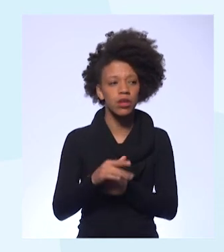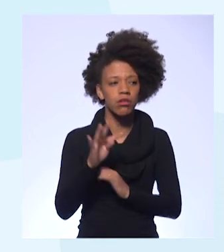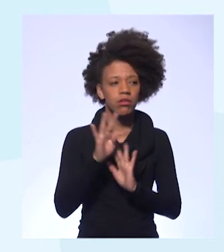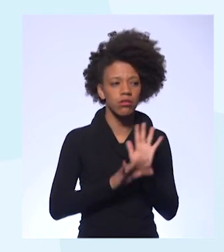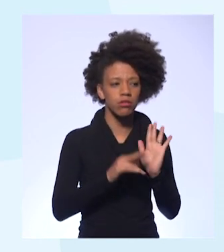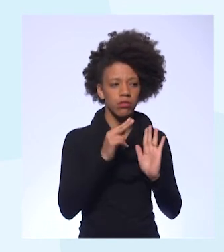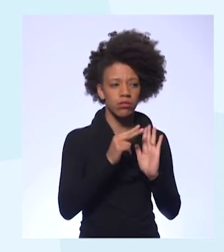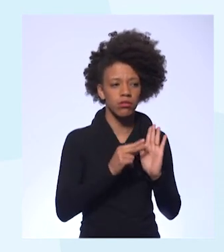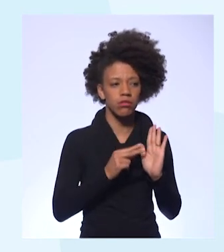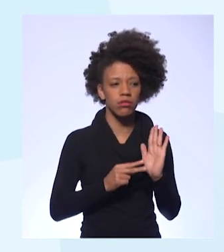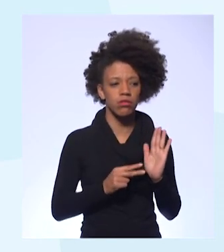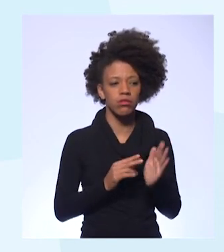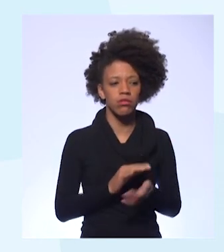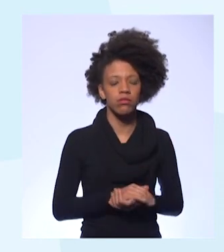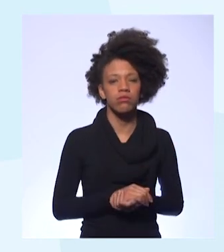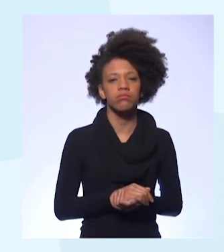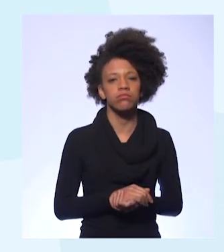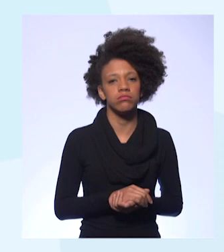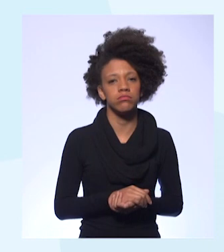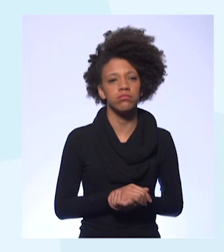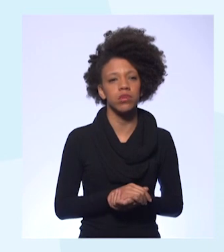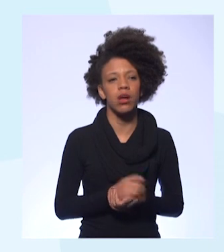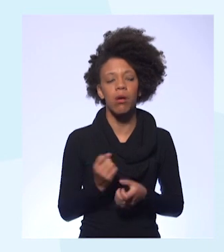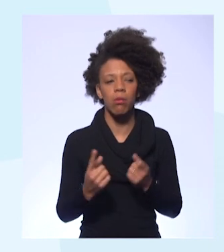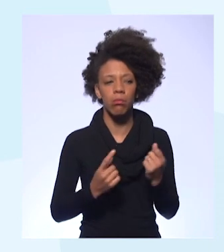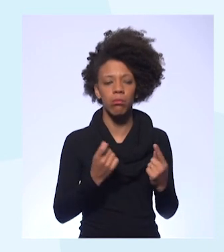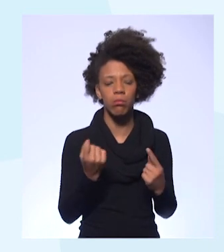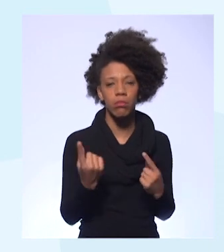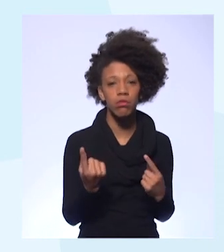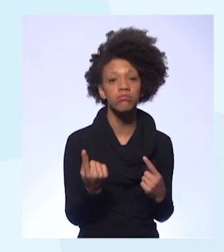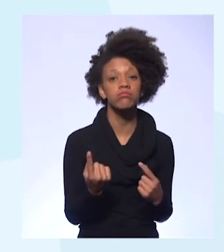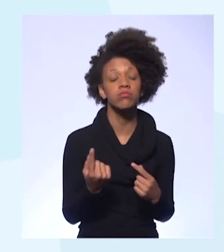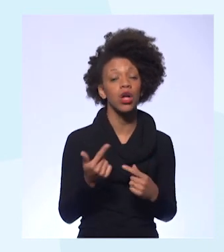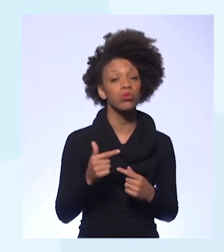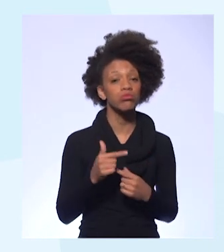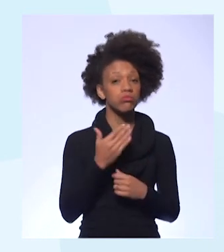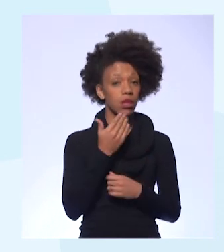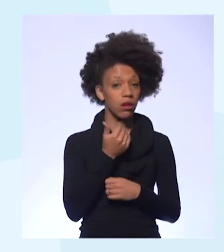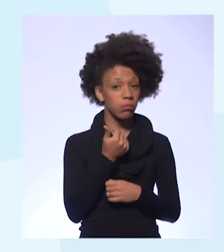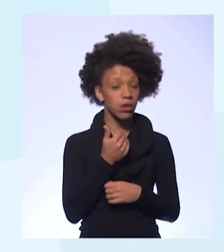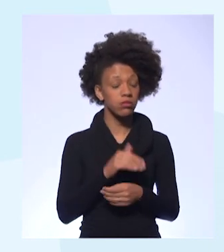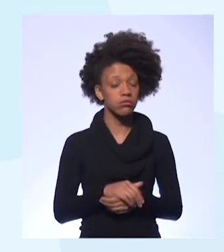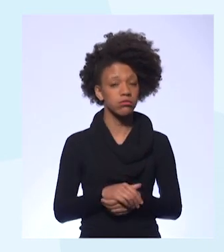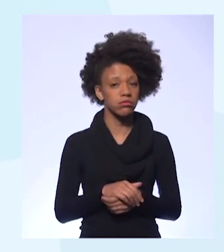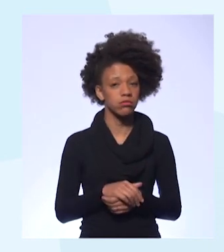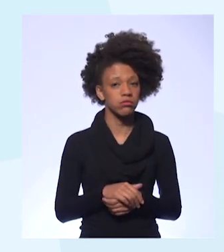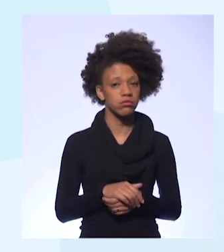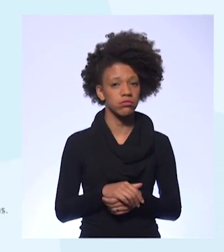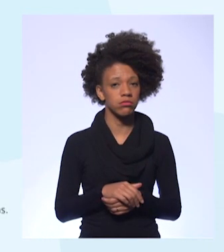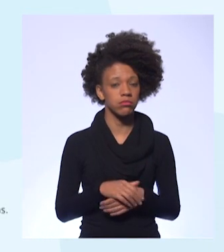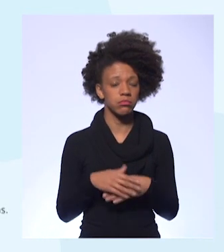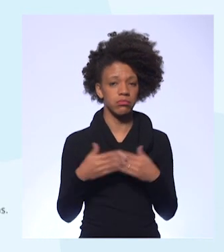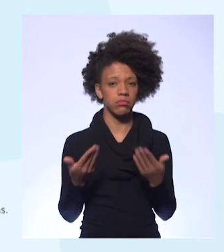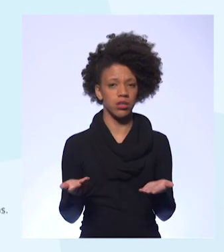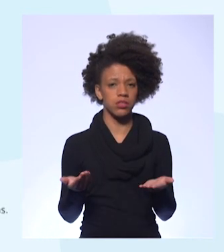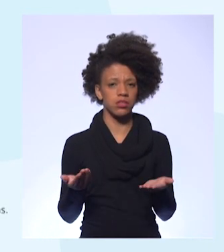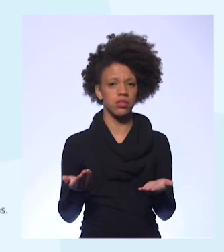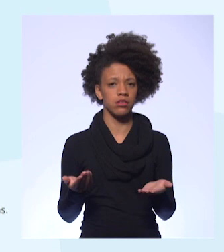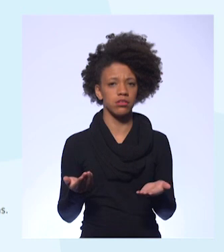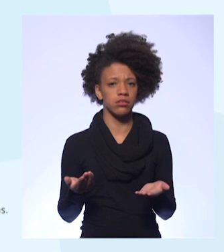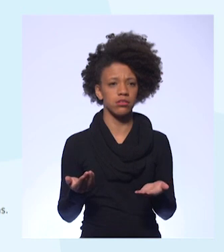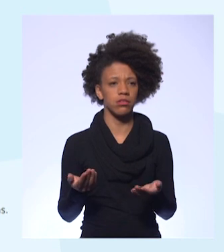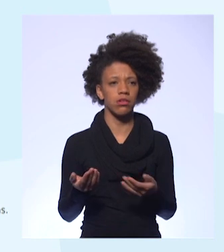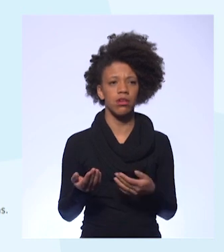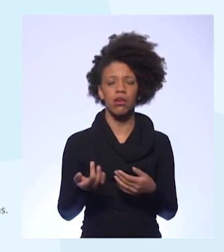texto que muitos tiveram que comeram seus cavalos por conta de não terem alimentos a soma Lopes não desiste da Guerra